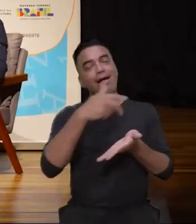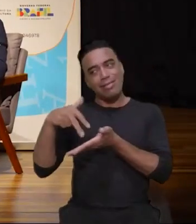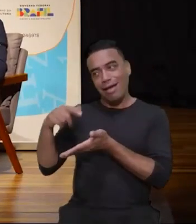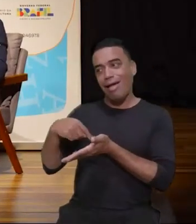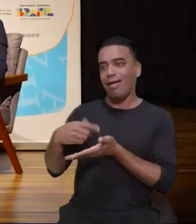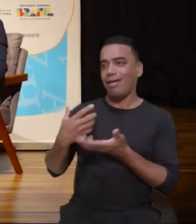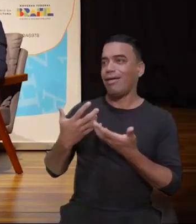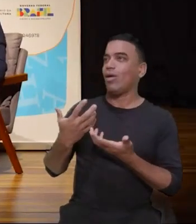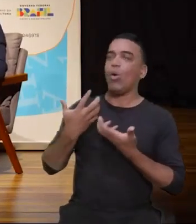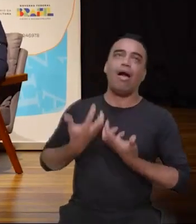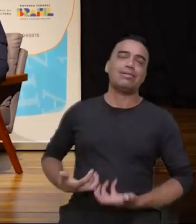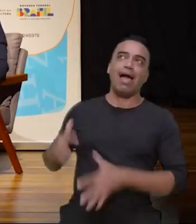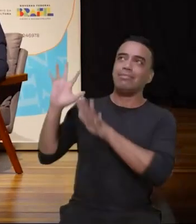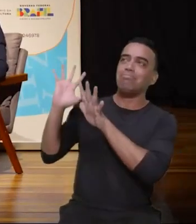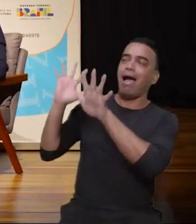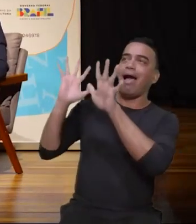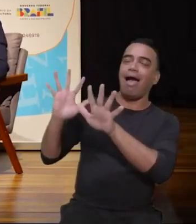Estou cansada da marcha.